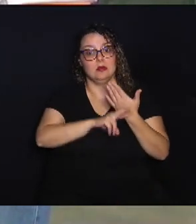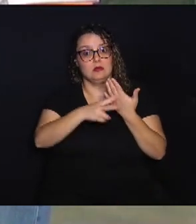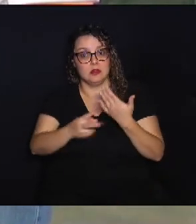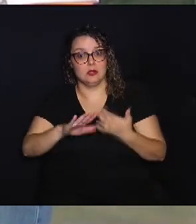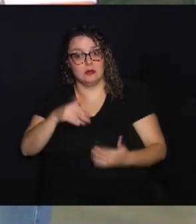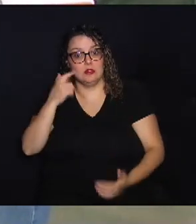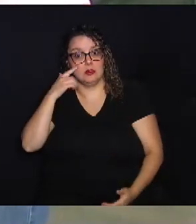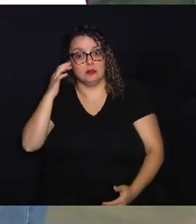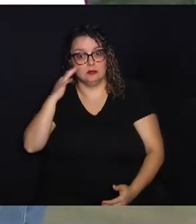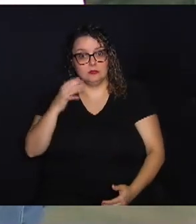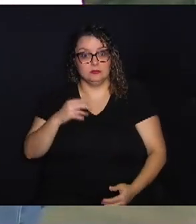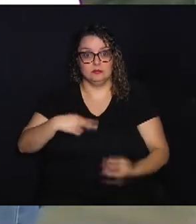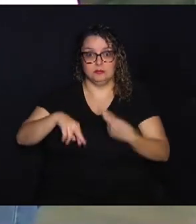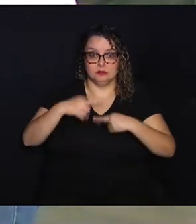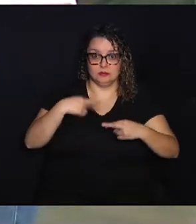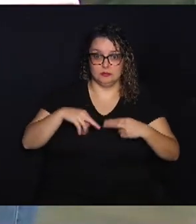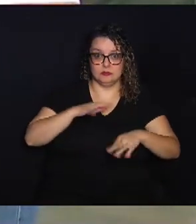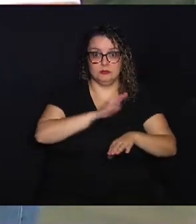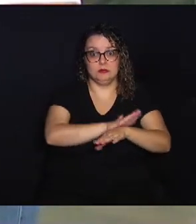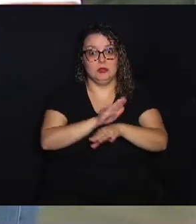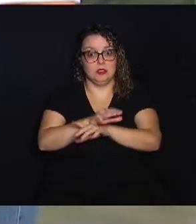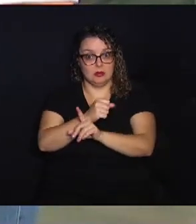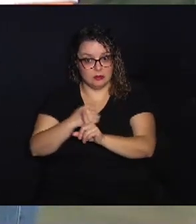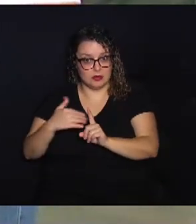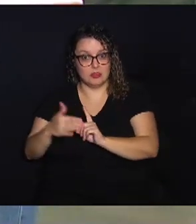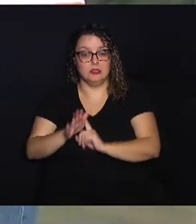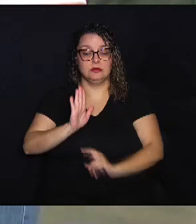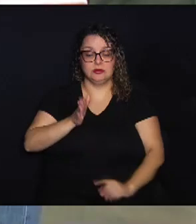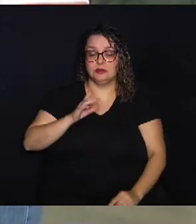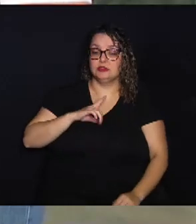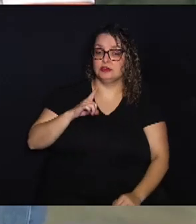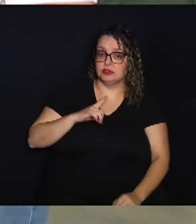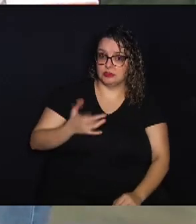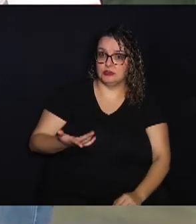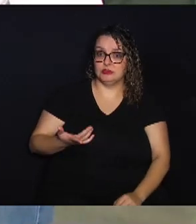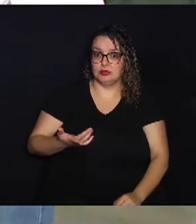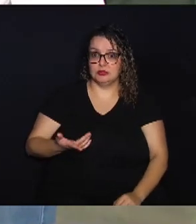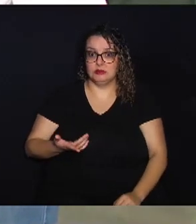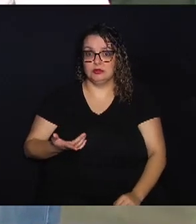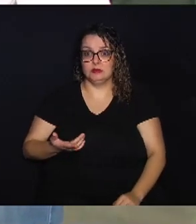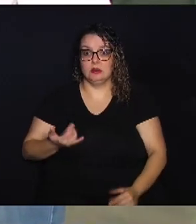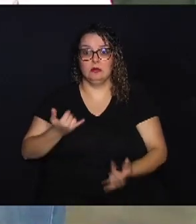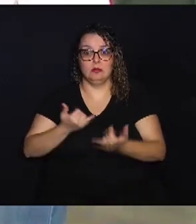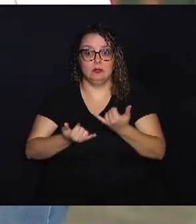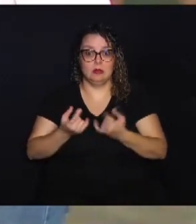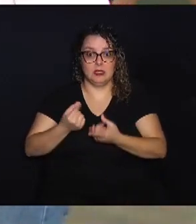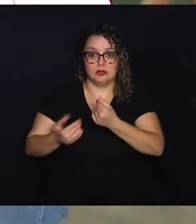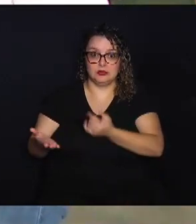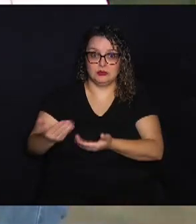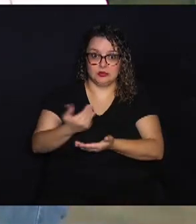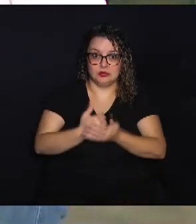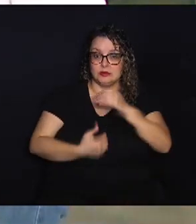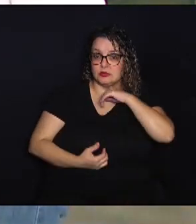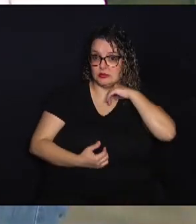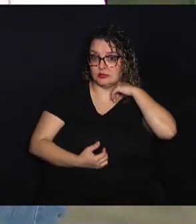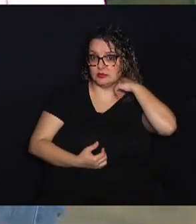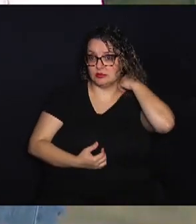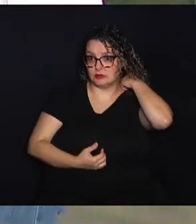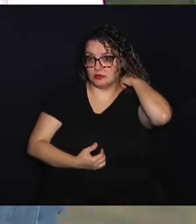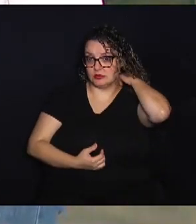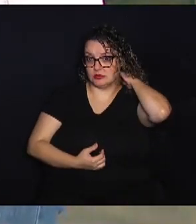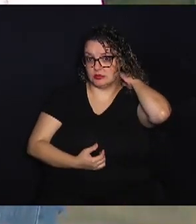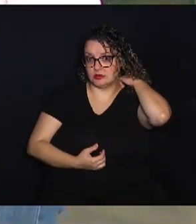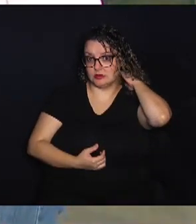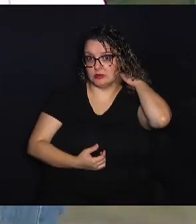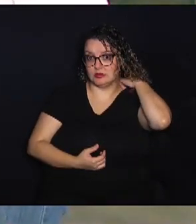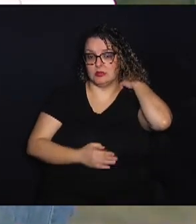pensa também nessa questão de ajudar a sociedade, já tinha inclusive parte da renda para a banda Homens de Cor,